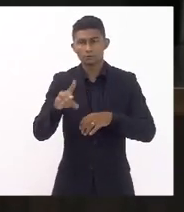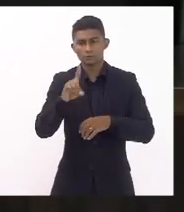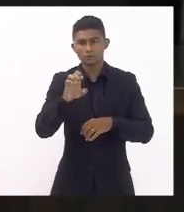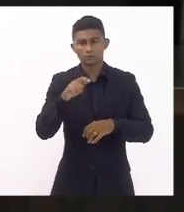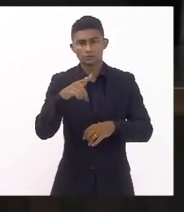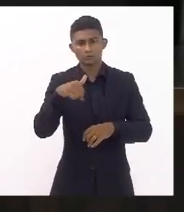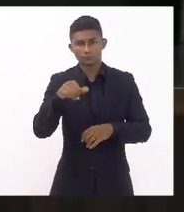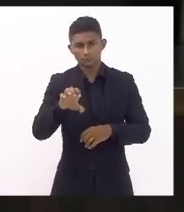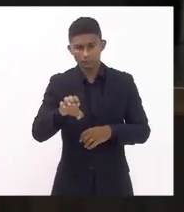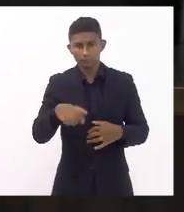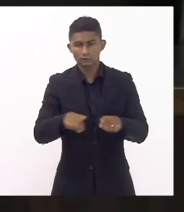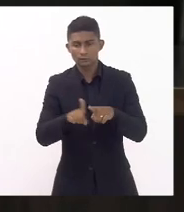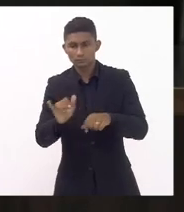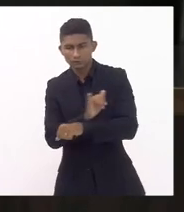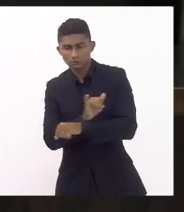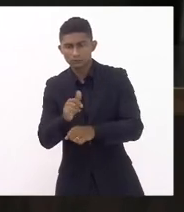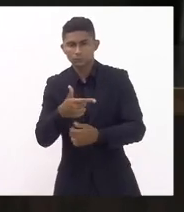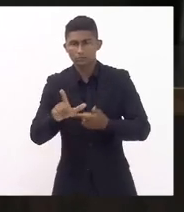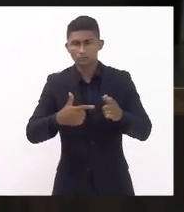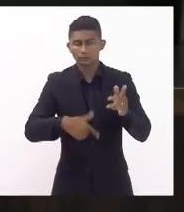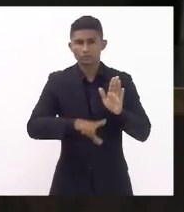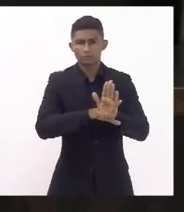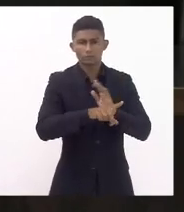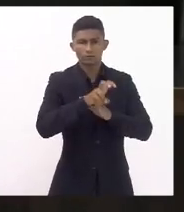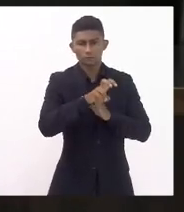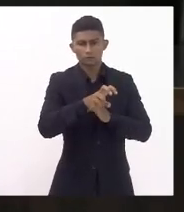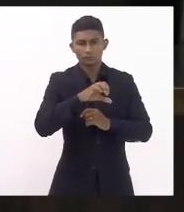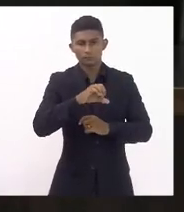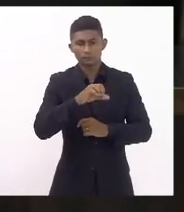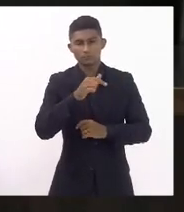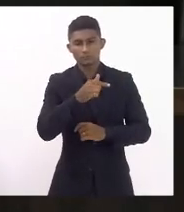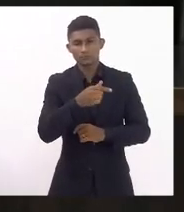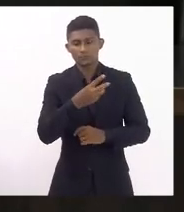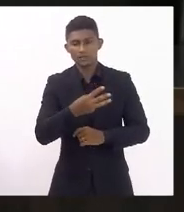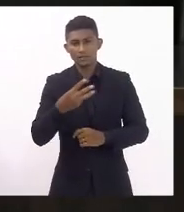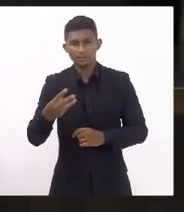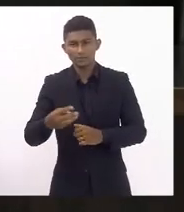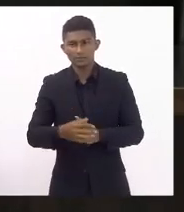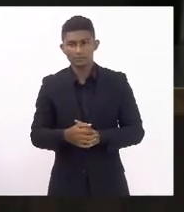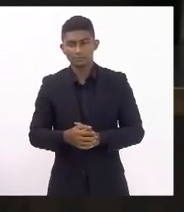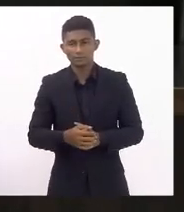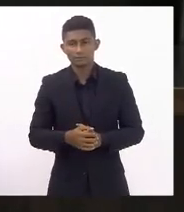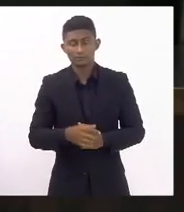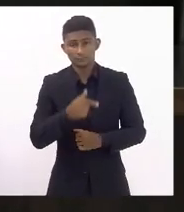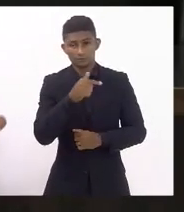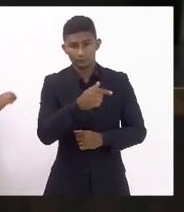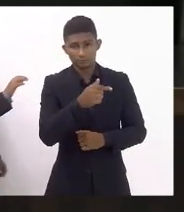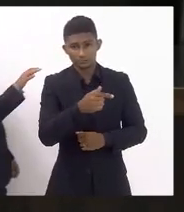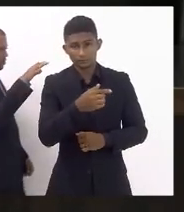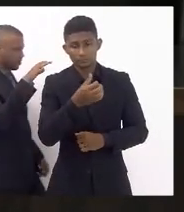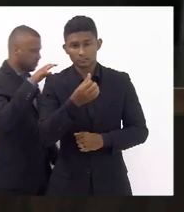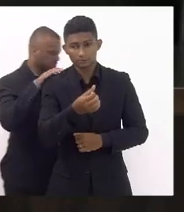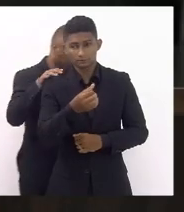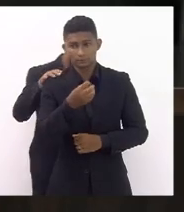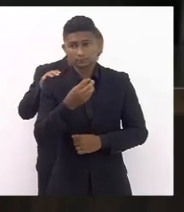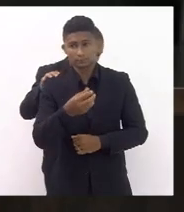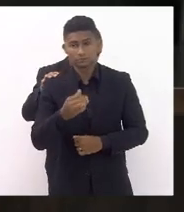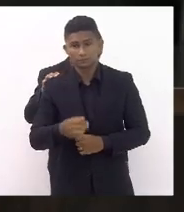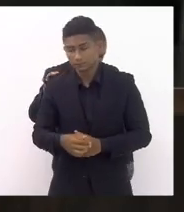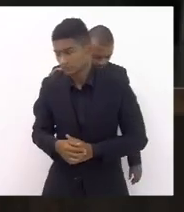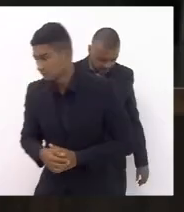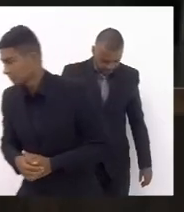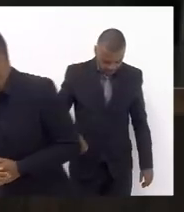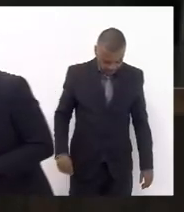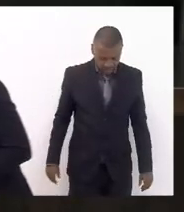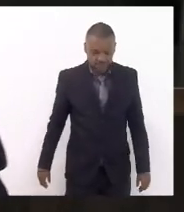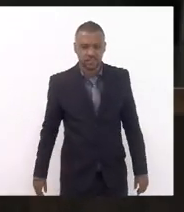providências. Alteradas pelas leis 5.933 de 29 de março de 11 e 7.694 de 22 de setembro